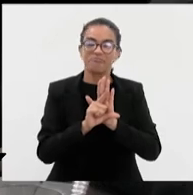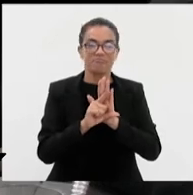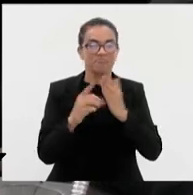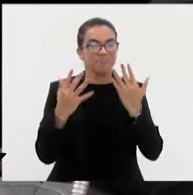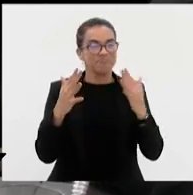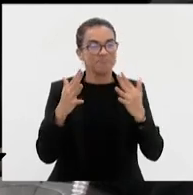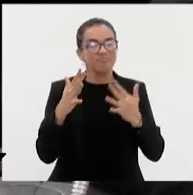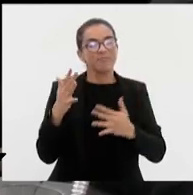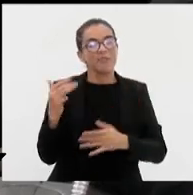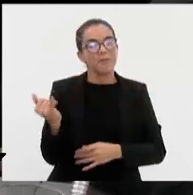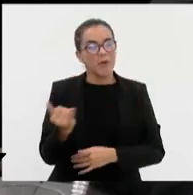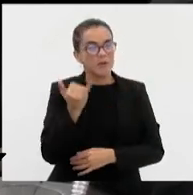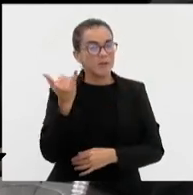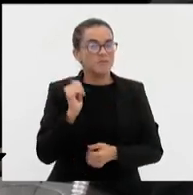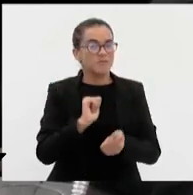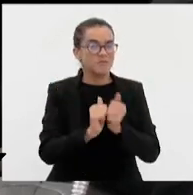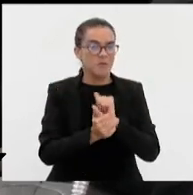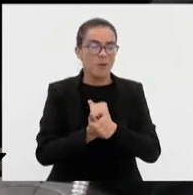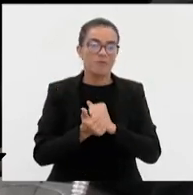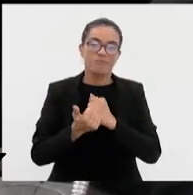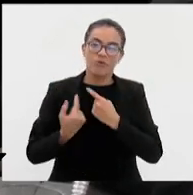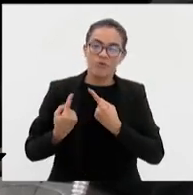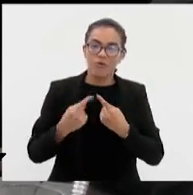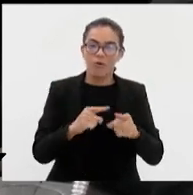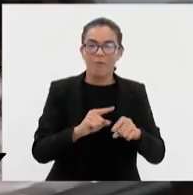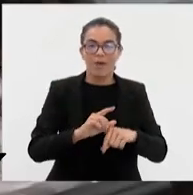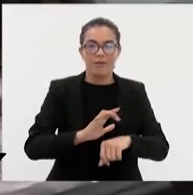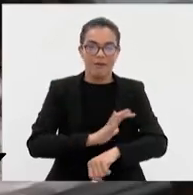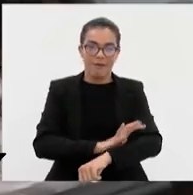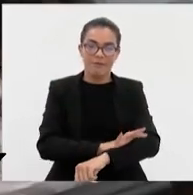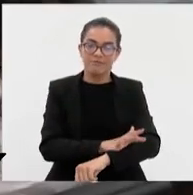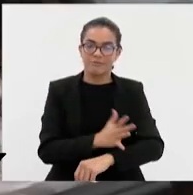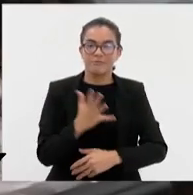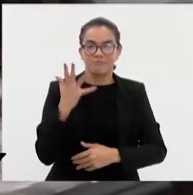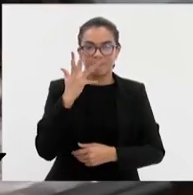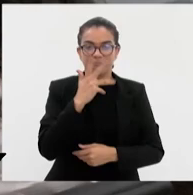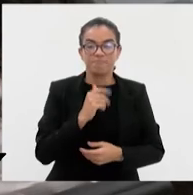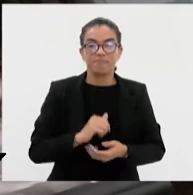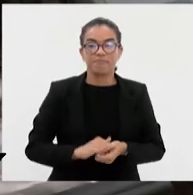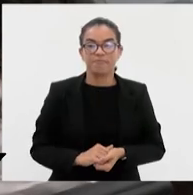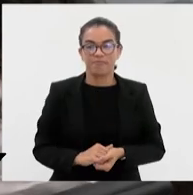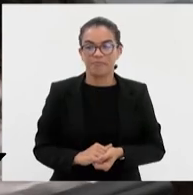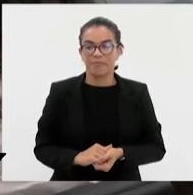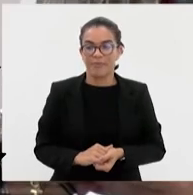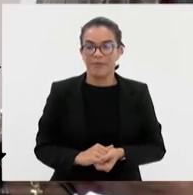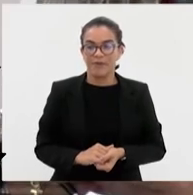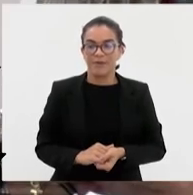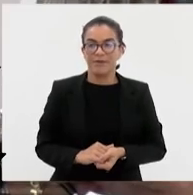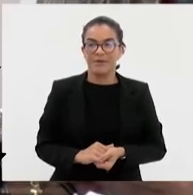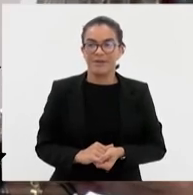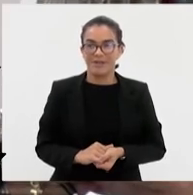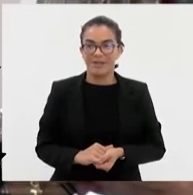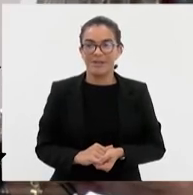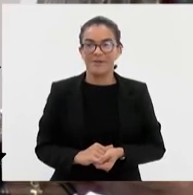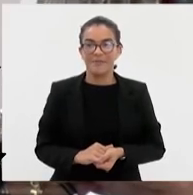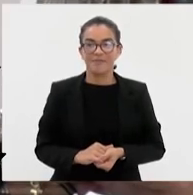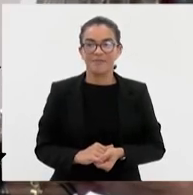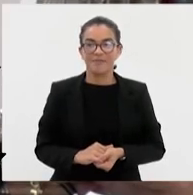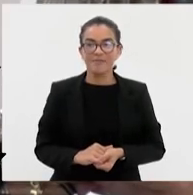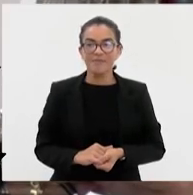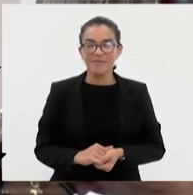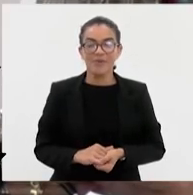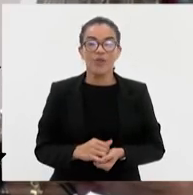muito importante para o esporte e para o combate ao racismo. Perfeito, deputada Verônica. Dando continuidade à pauta, número